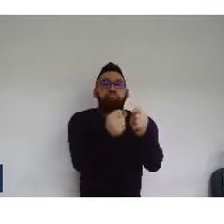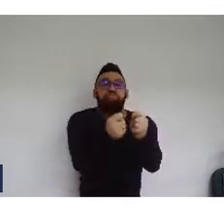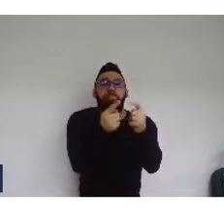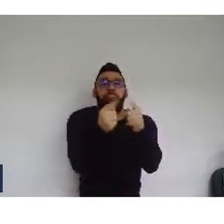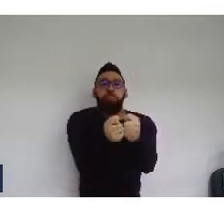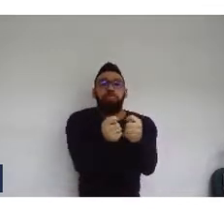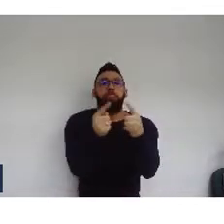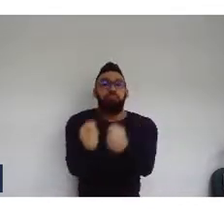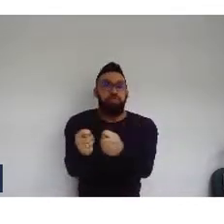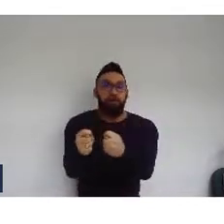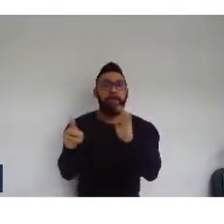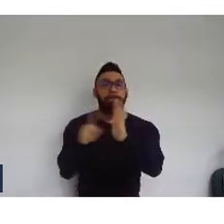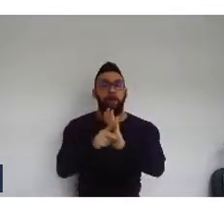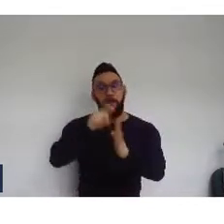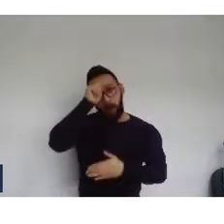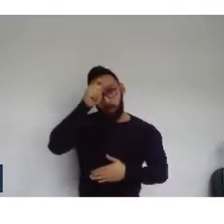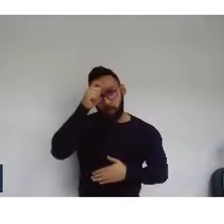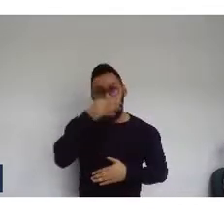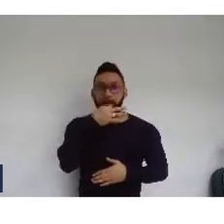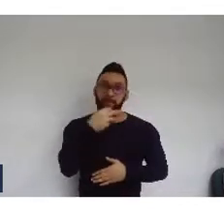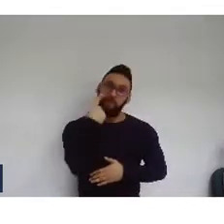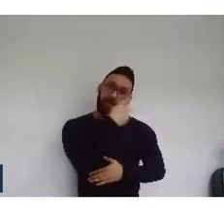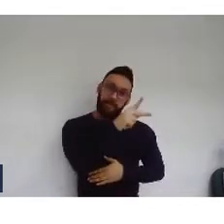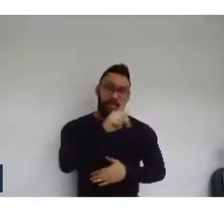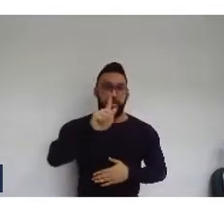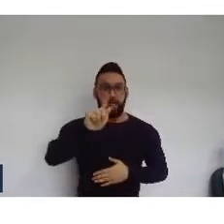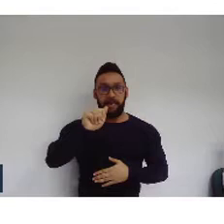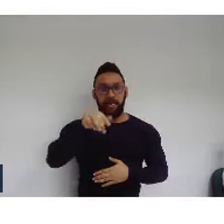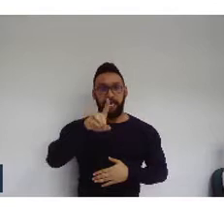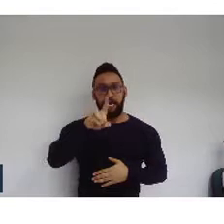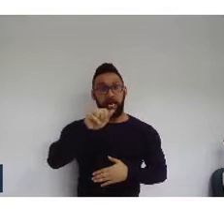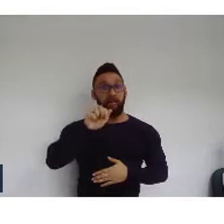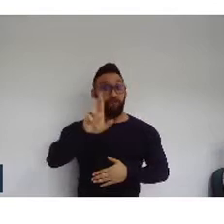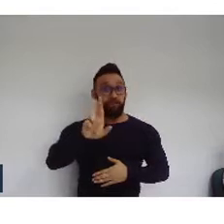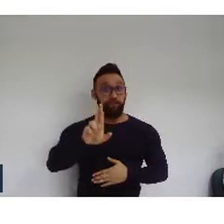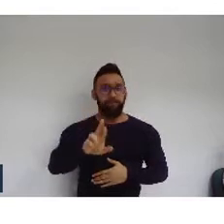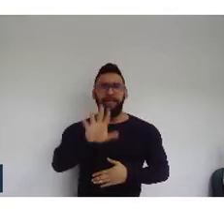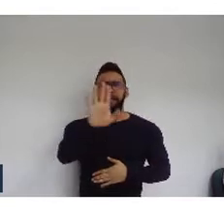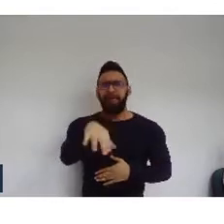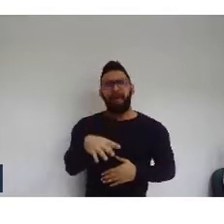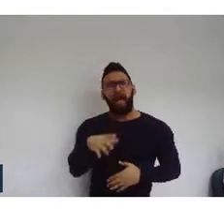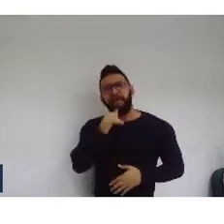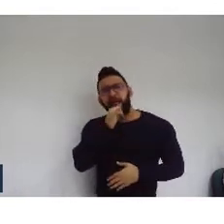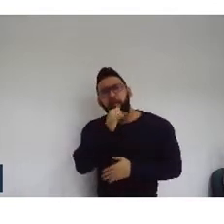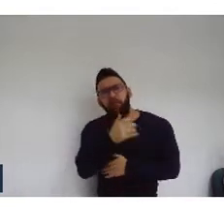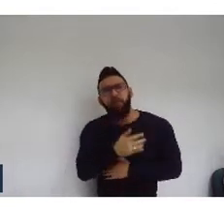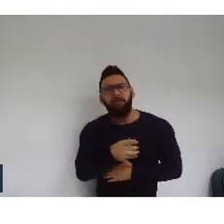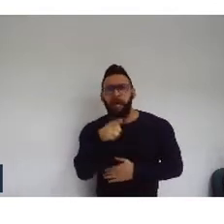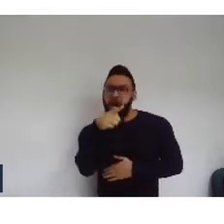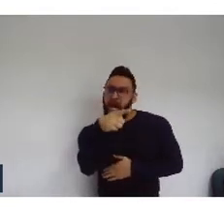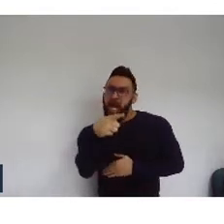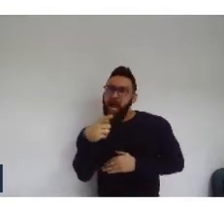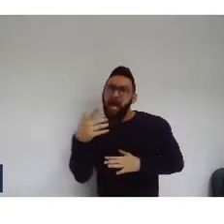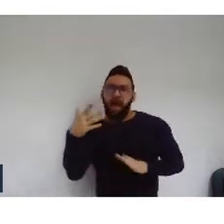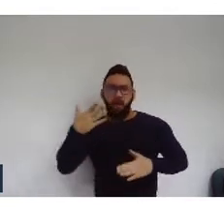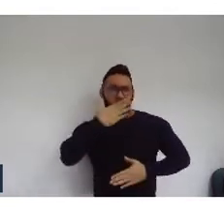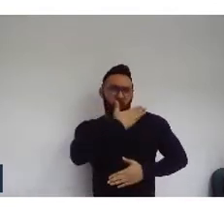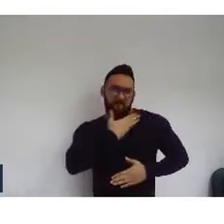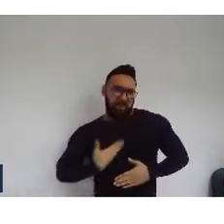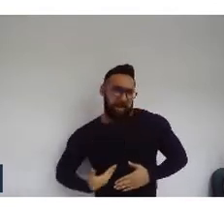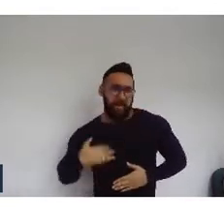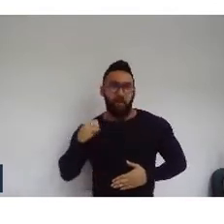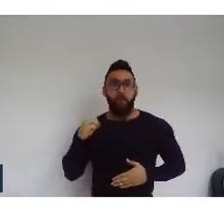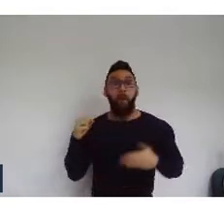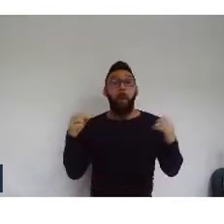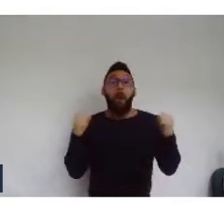que fala isso. Portanto, alguma ordem de moralidade foi questionada que vai, então, ressemiotizar